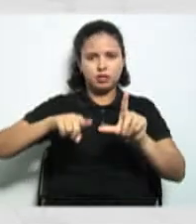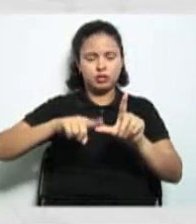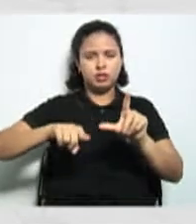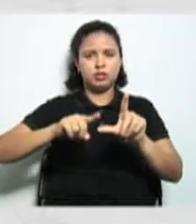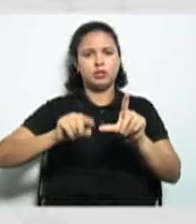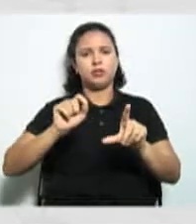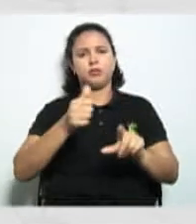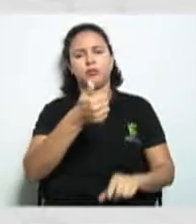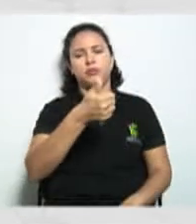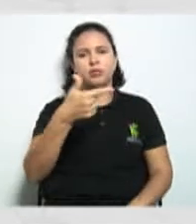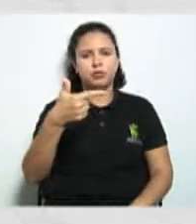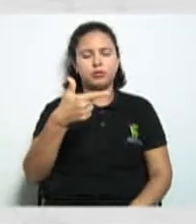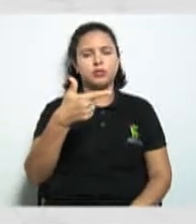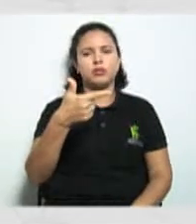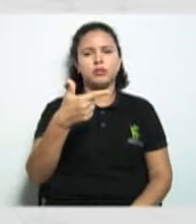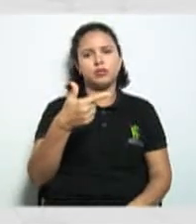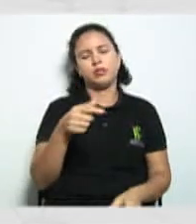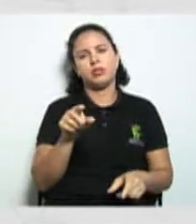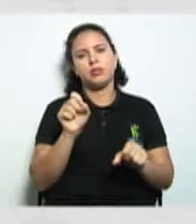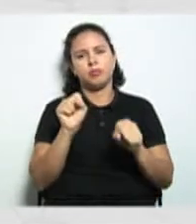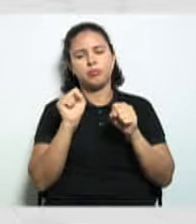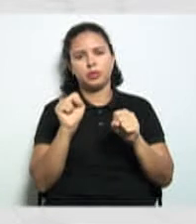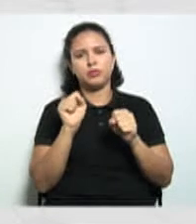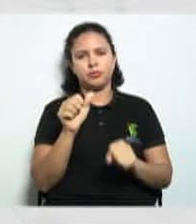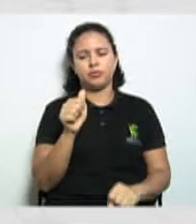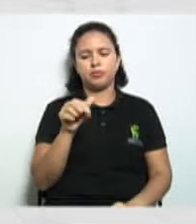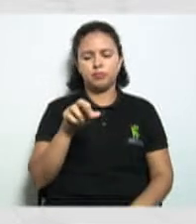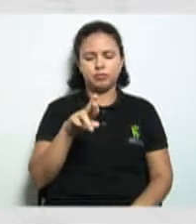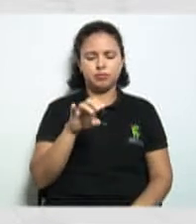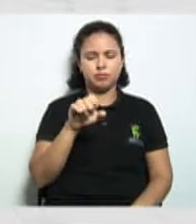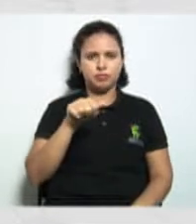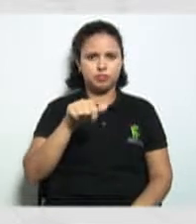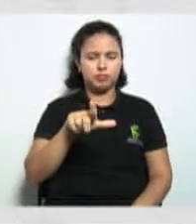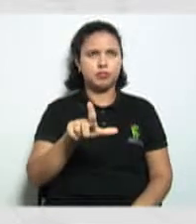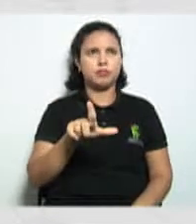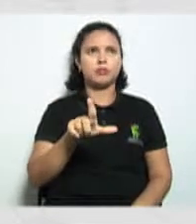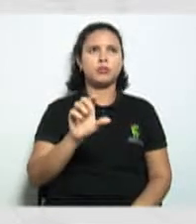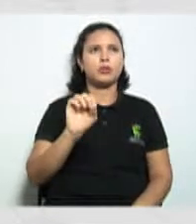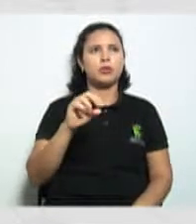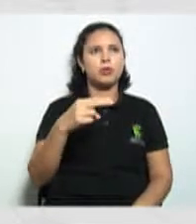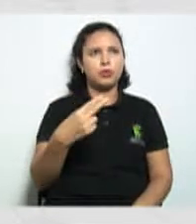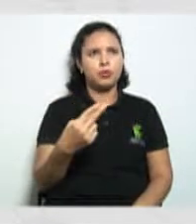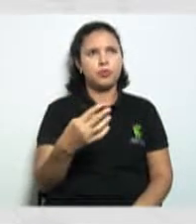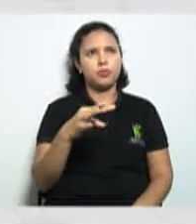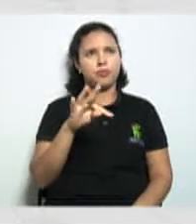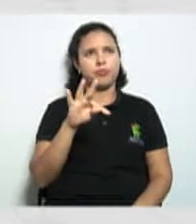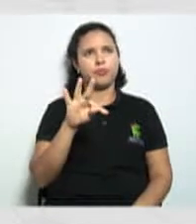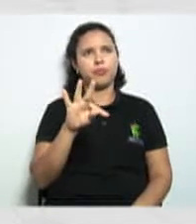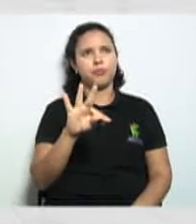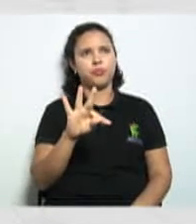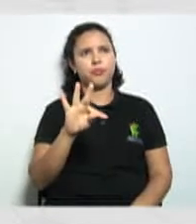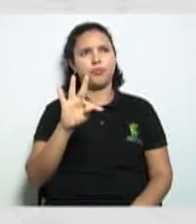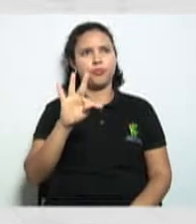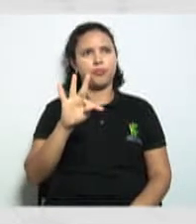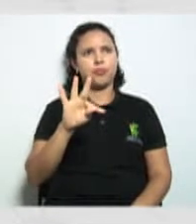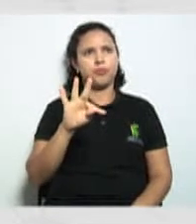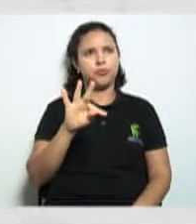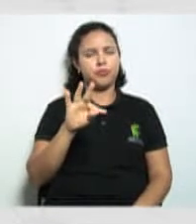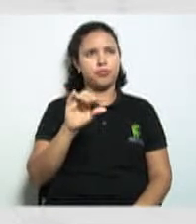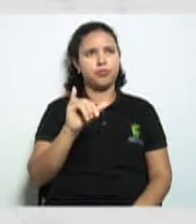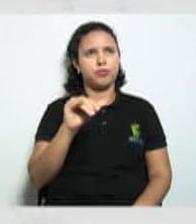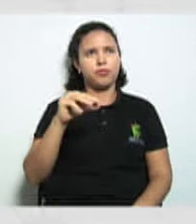o tipo da fonte pode ser Arial ou Times. A gente tem bem aqui, ó, no canto superior direito, numeração de